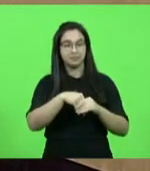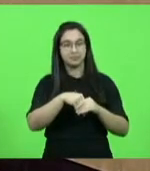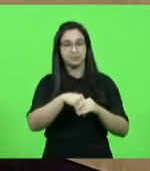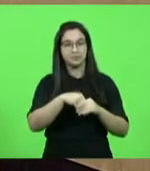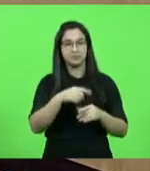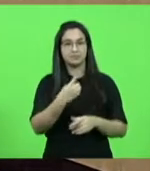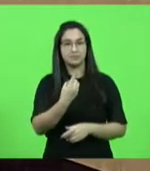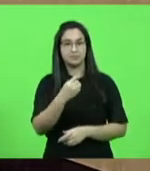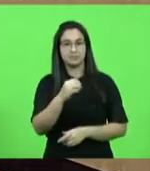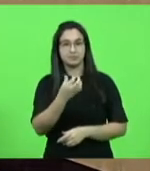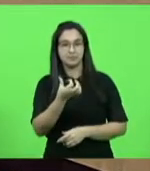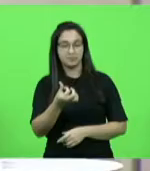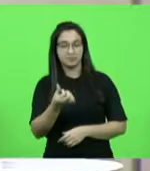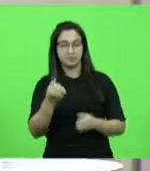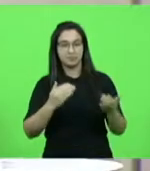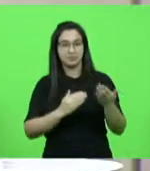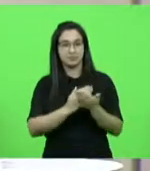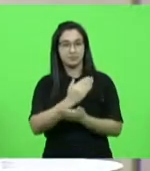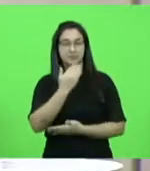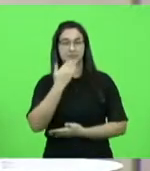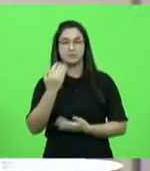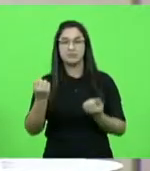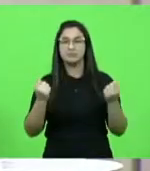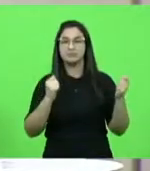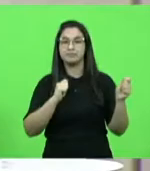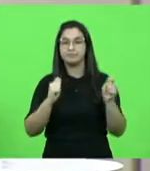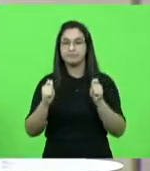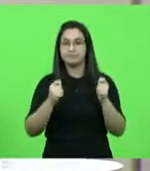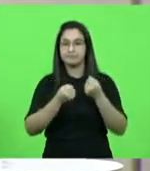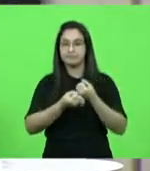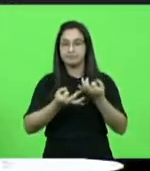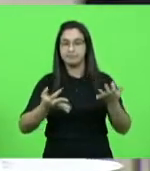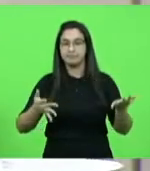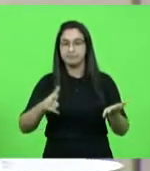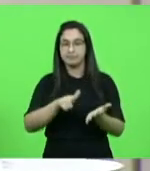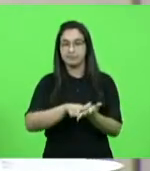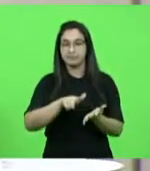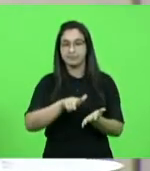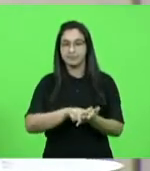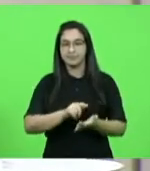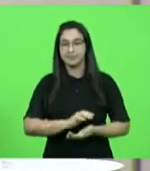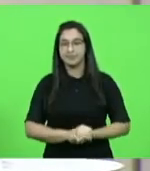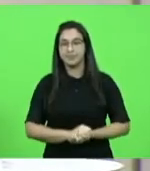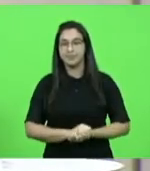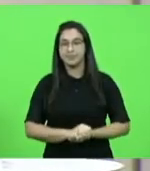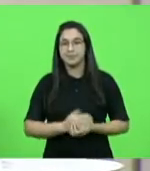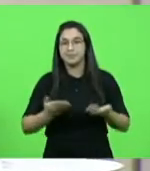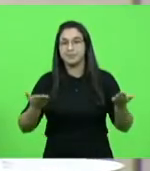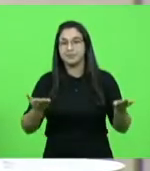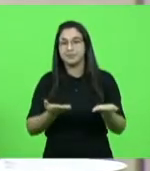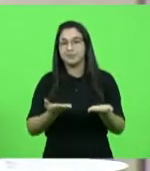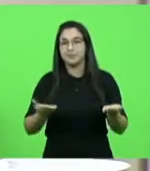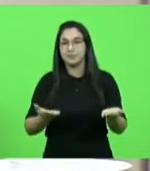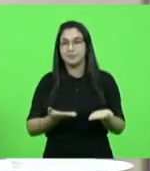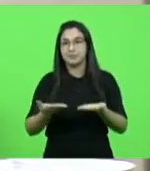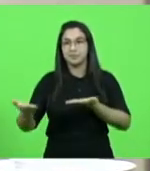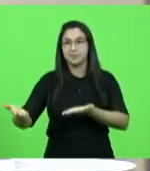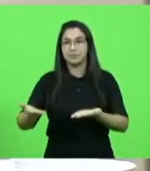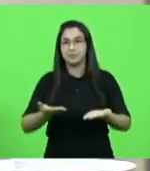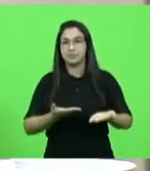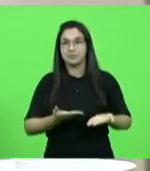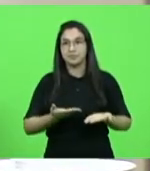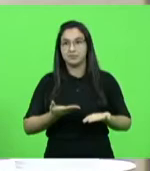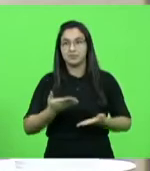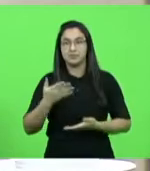aprovada. Solicito à assessoria que proceda à distribuição de expediente. E entraremos agora, senhores deputados, em